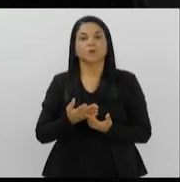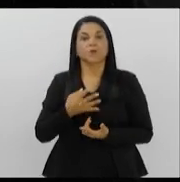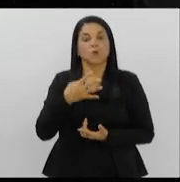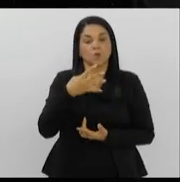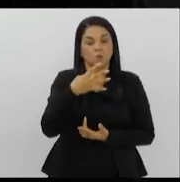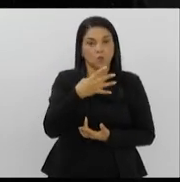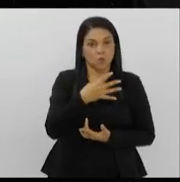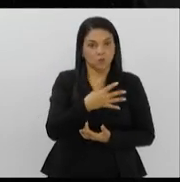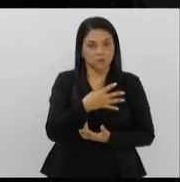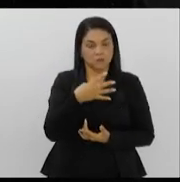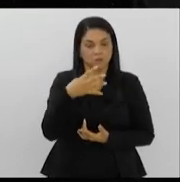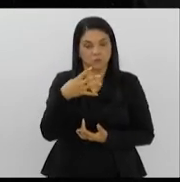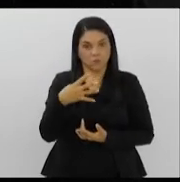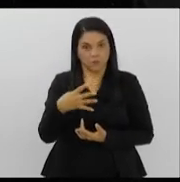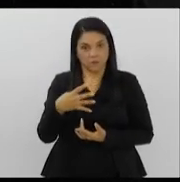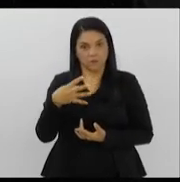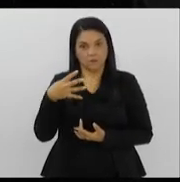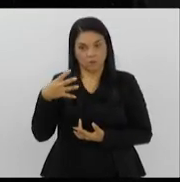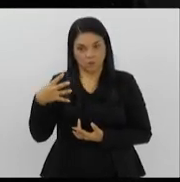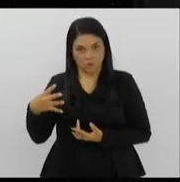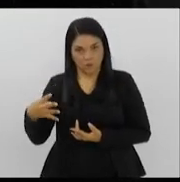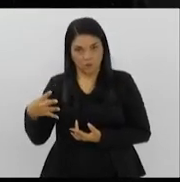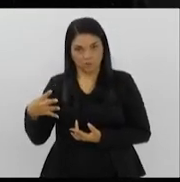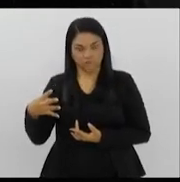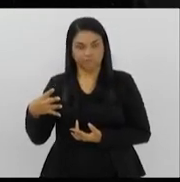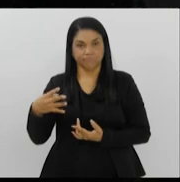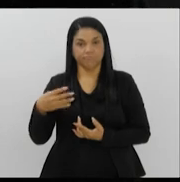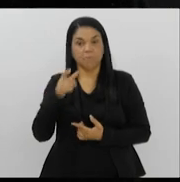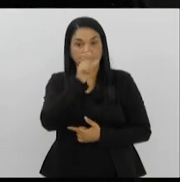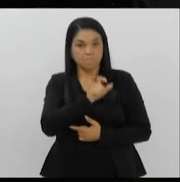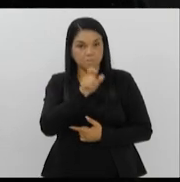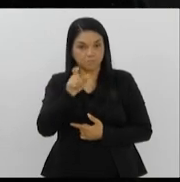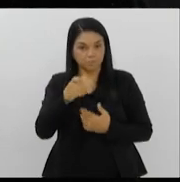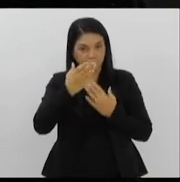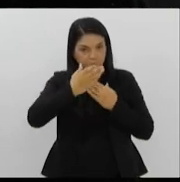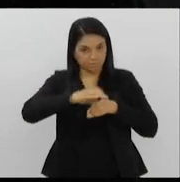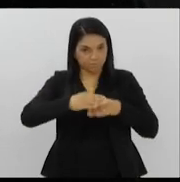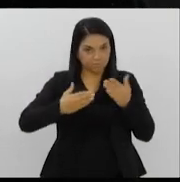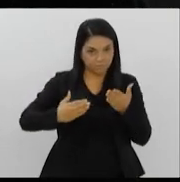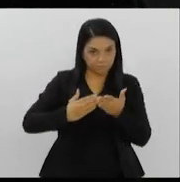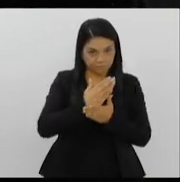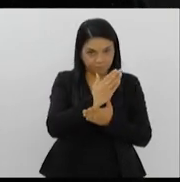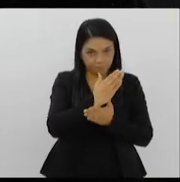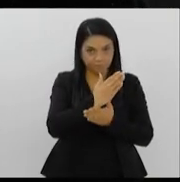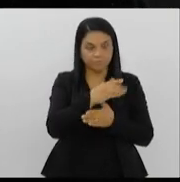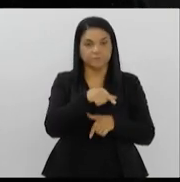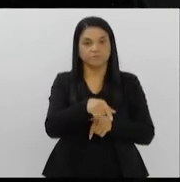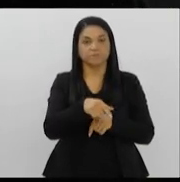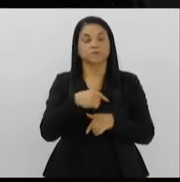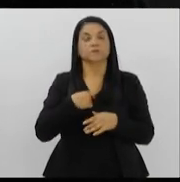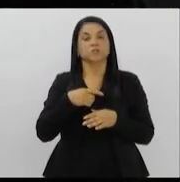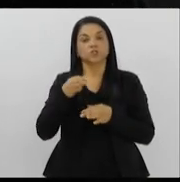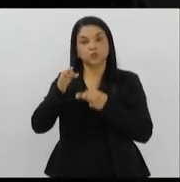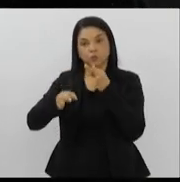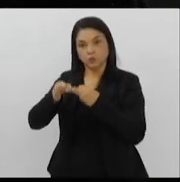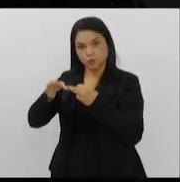444 concursados foram à Justiça, segundo os números da